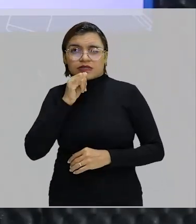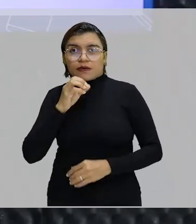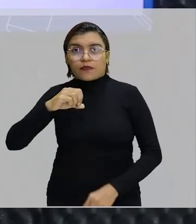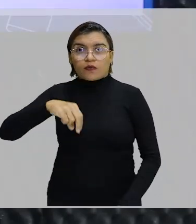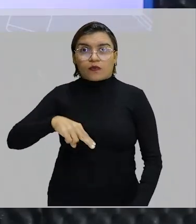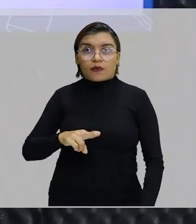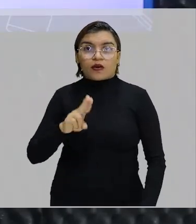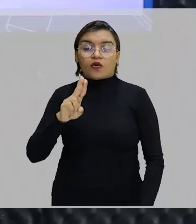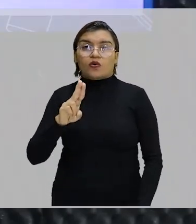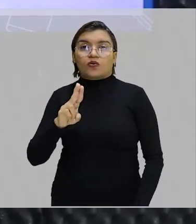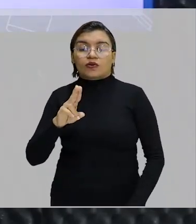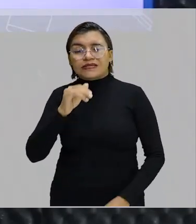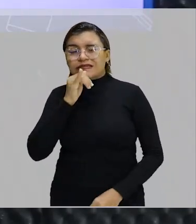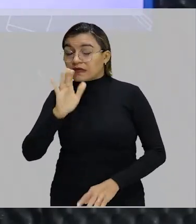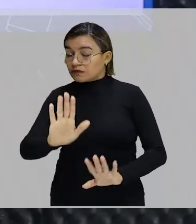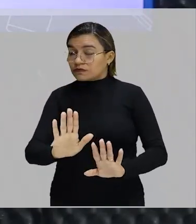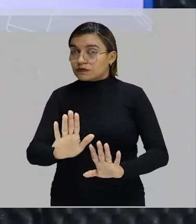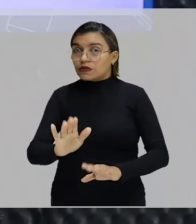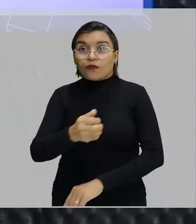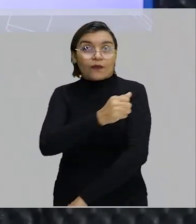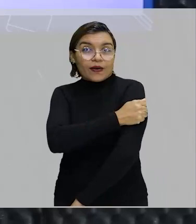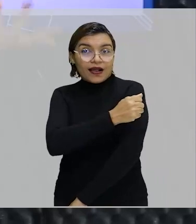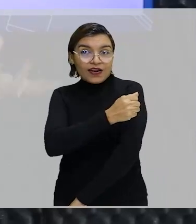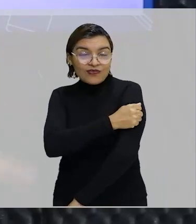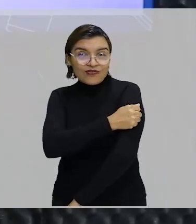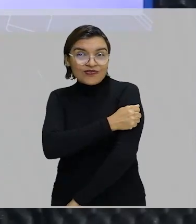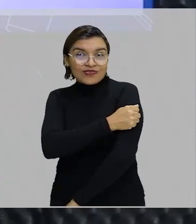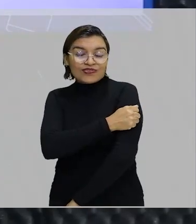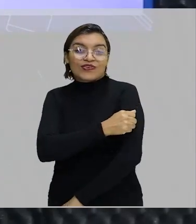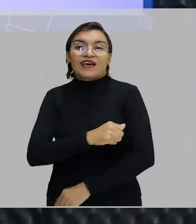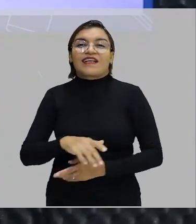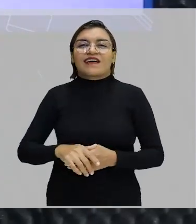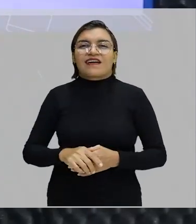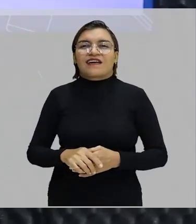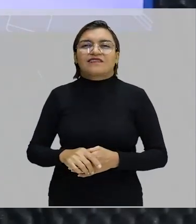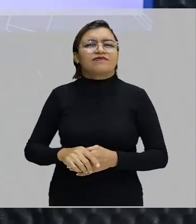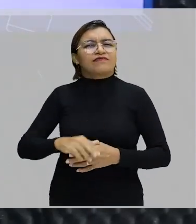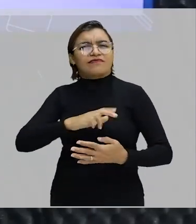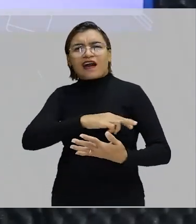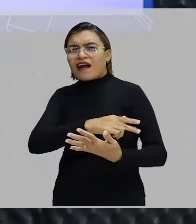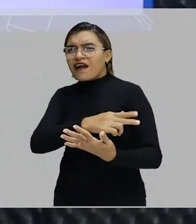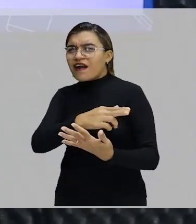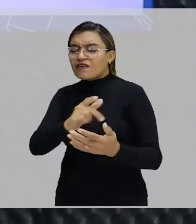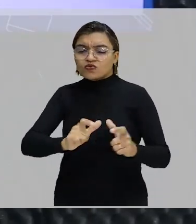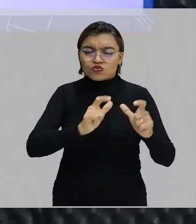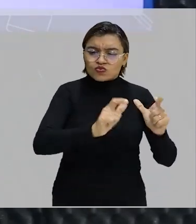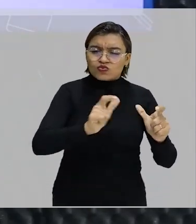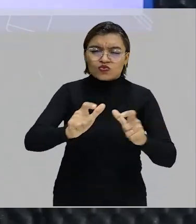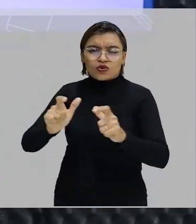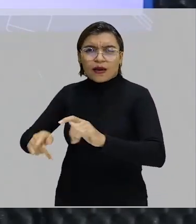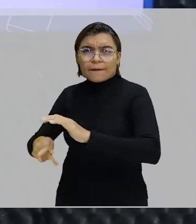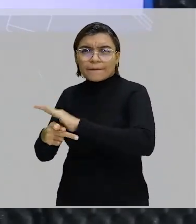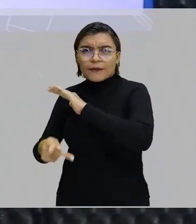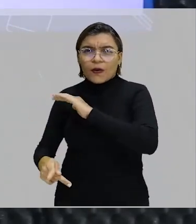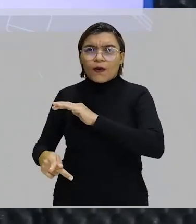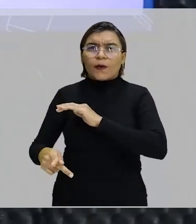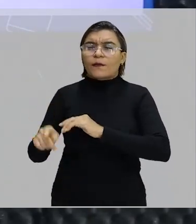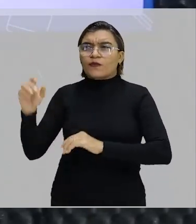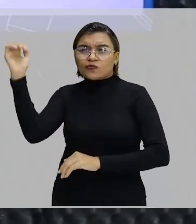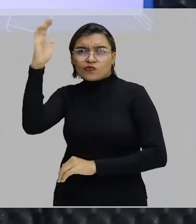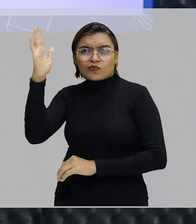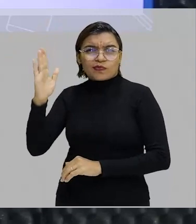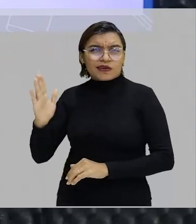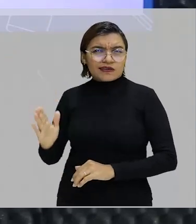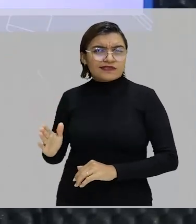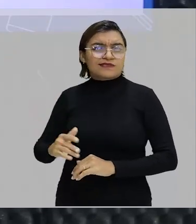Grande do Sul, um aluno de Curitiba, um aluno da Bahia, um aluno de qualquer lugar do Brasil vai entender, porque nós estamos falando